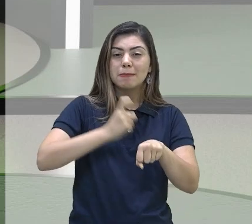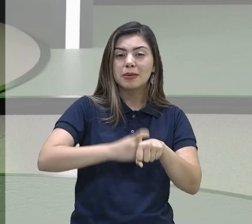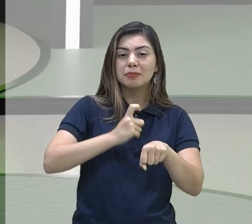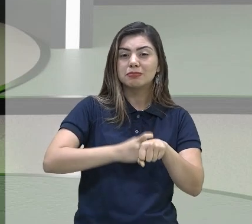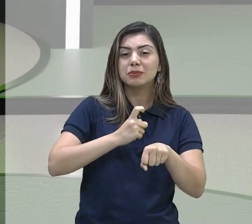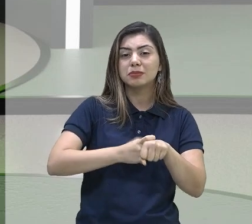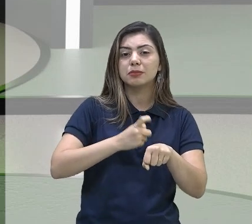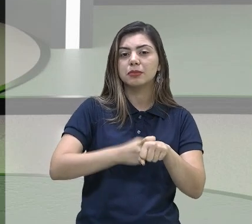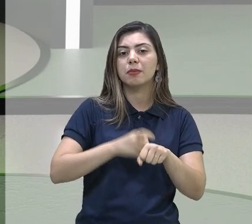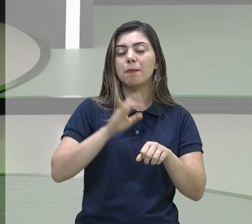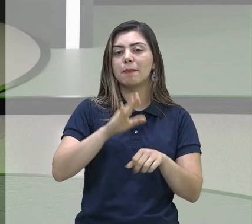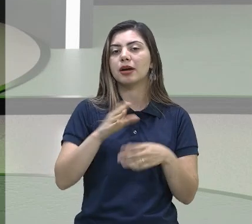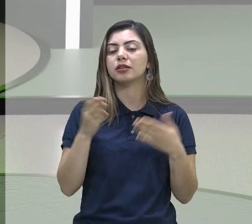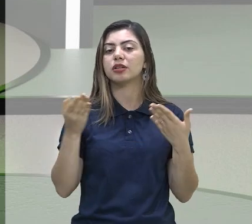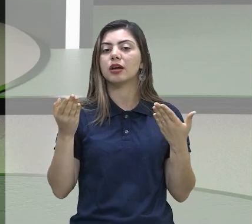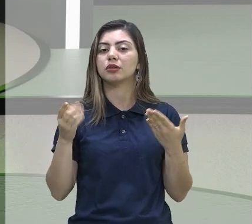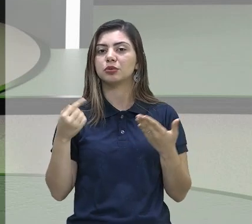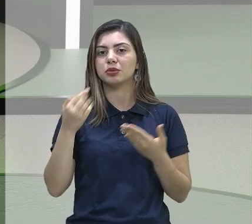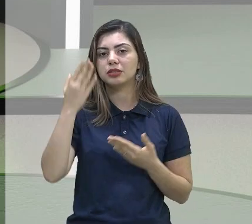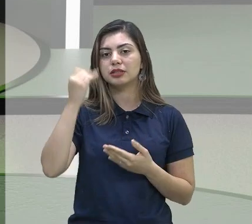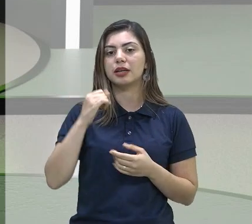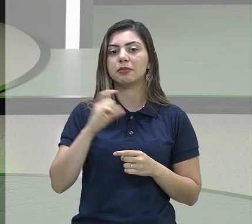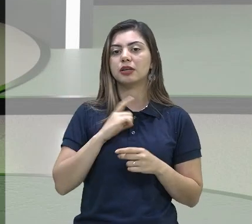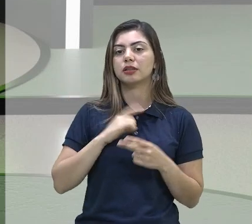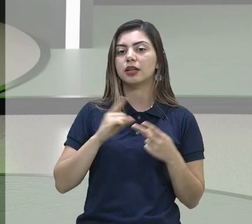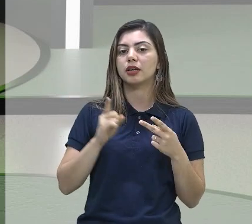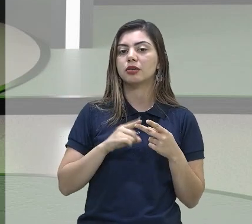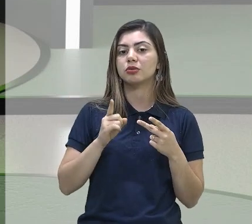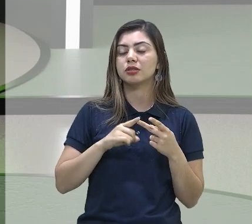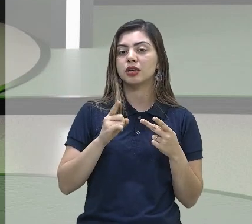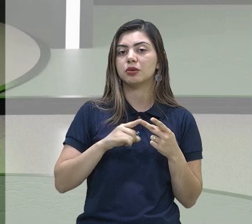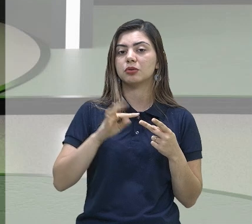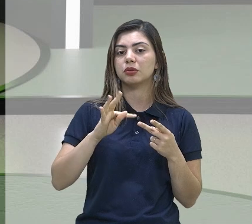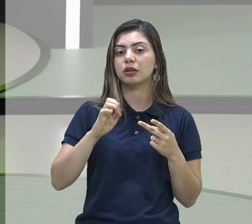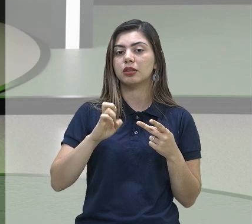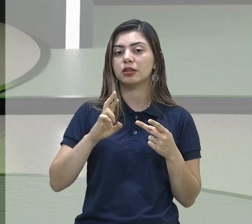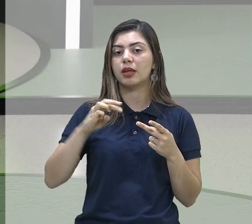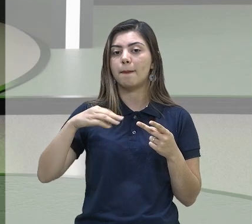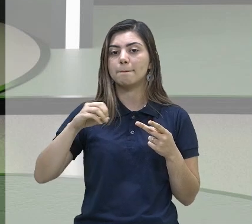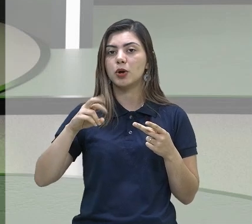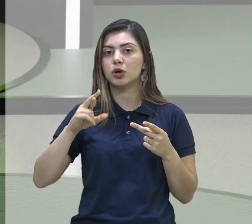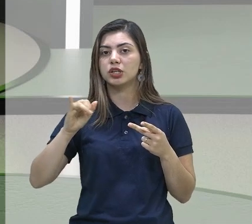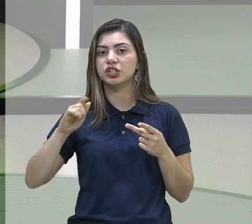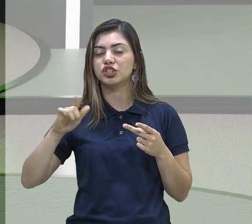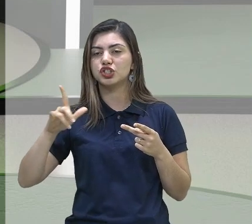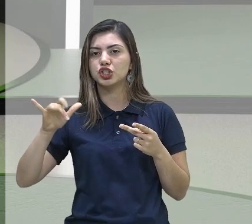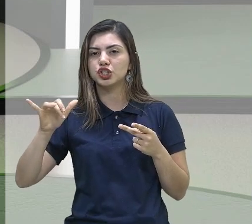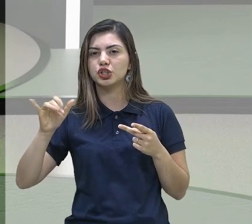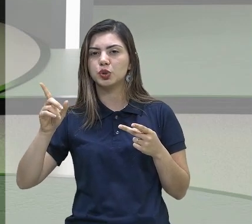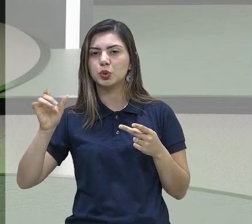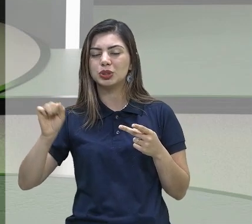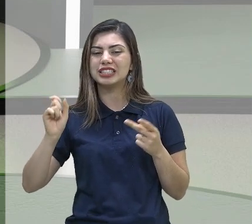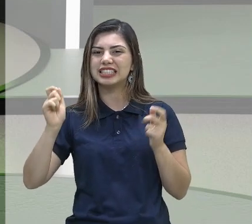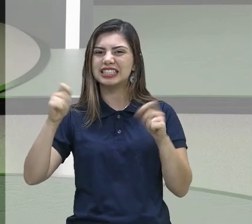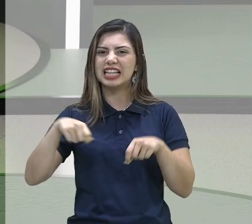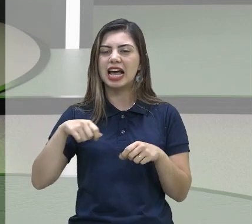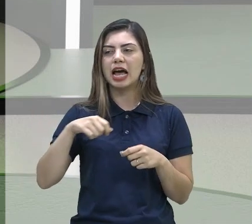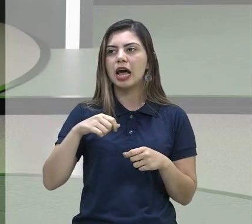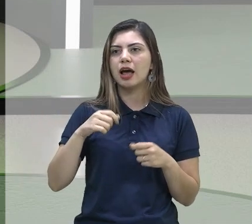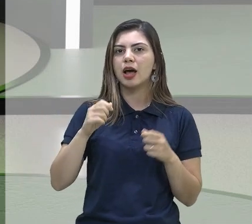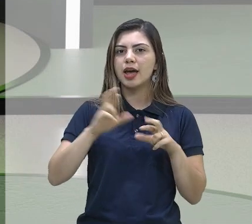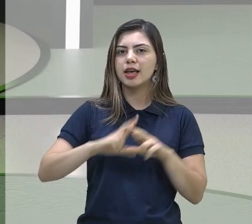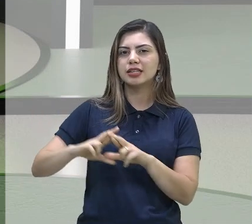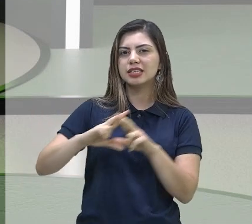termoplásticos, os termorrígidos, eles não podem ser reciclados, viu, gente? Nem derretidos e